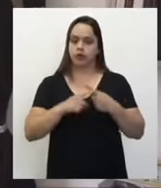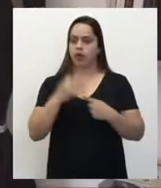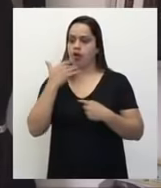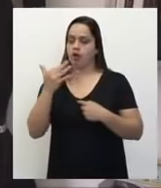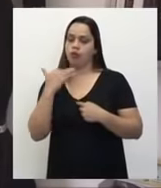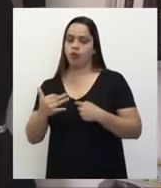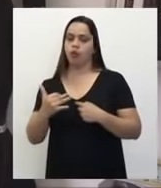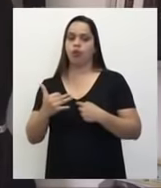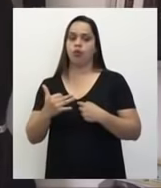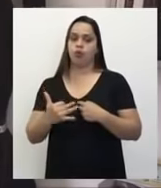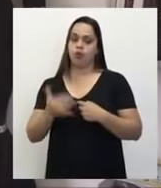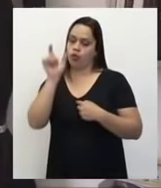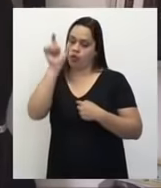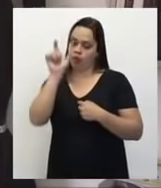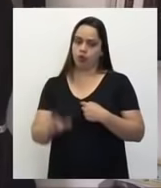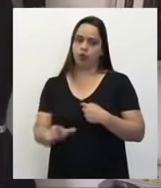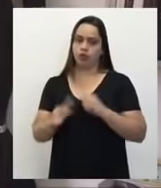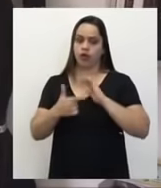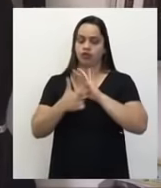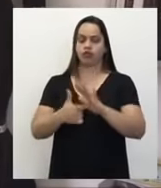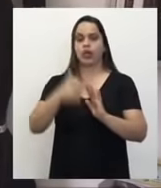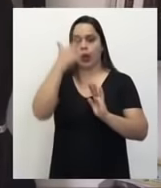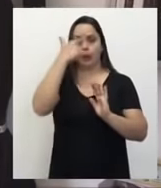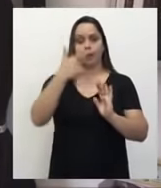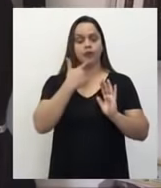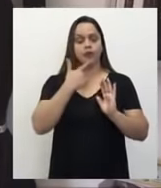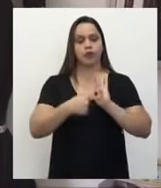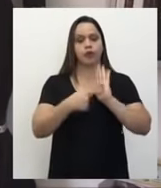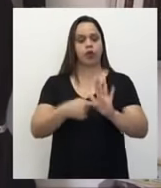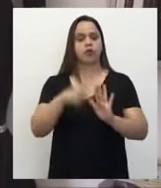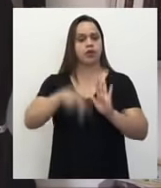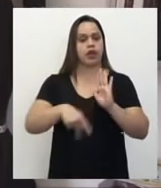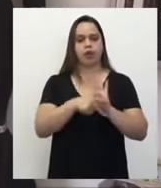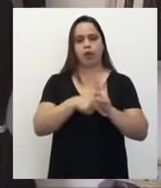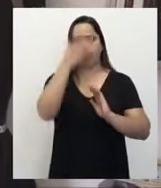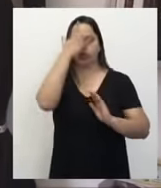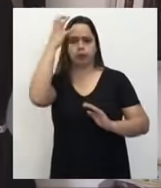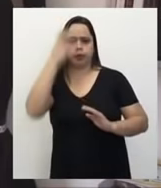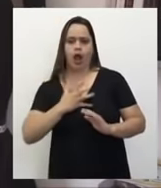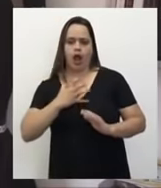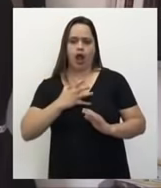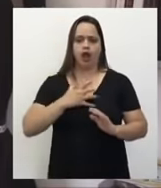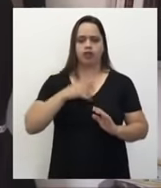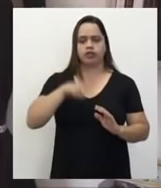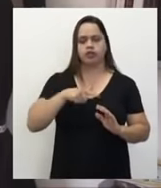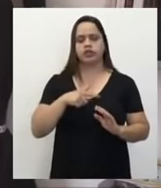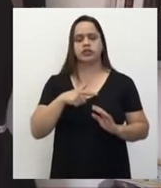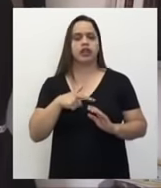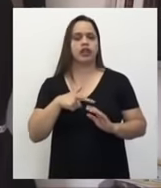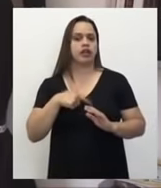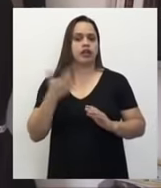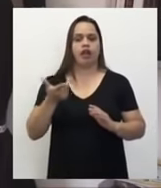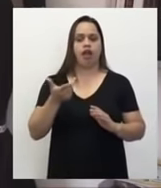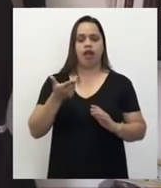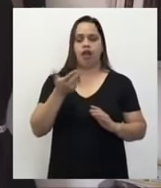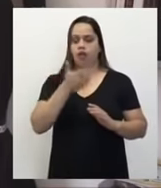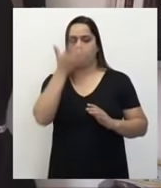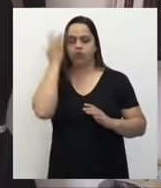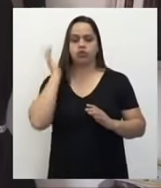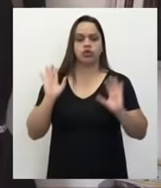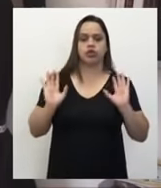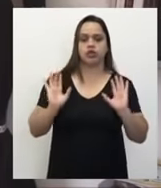ressaltar características daquele personagem. Se ele é um vilão, se ele é um mocinho, se ele é neutro, né? Então qual cor a gente